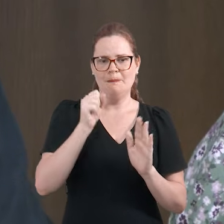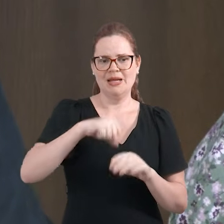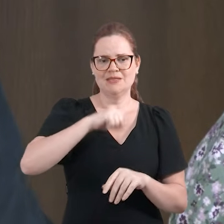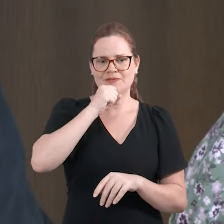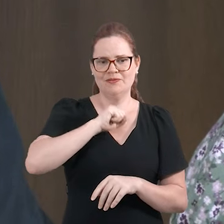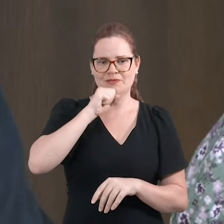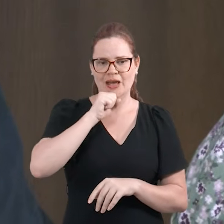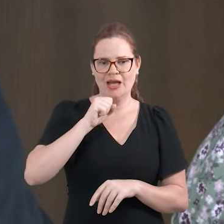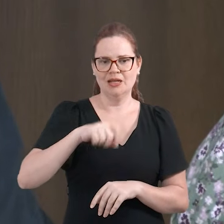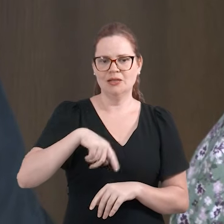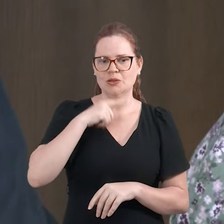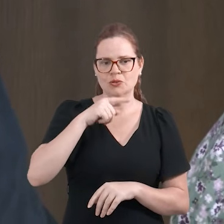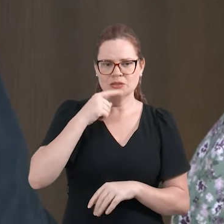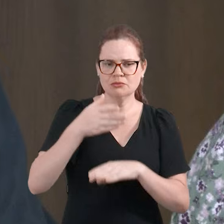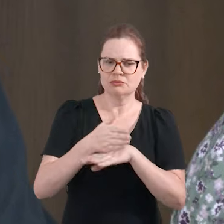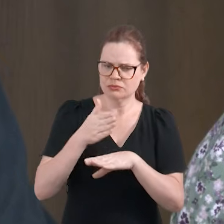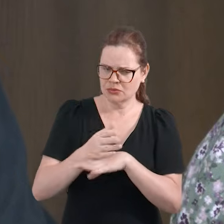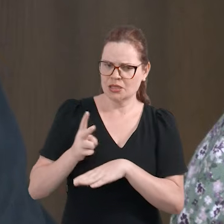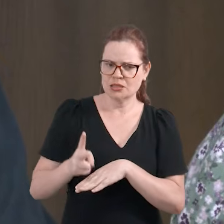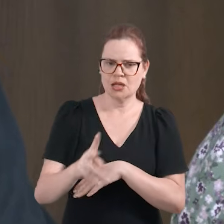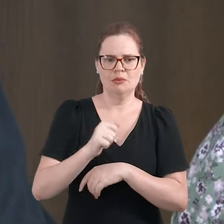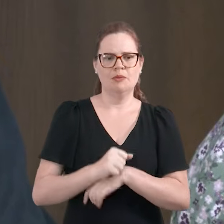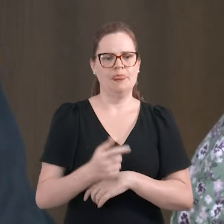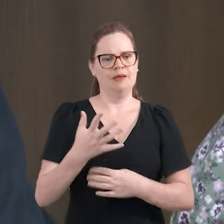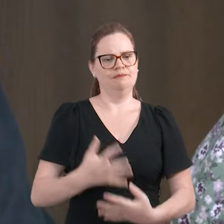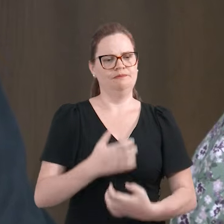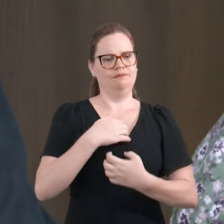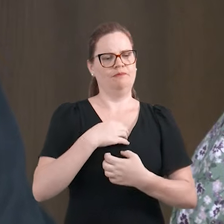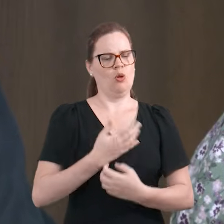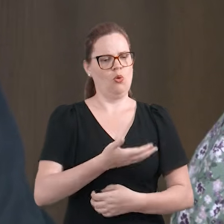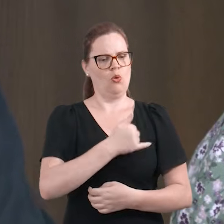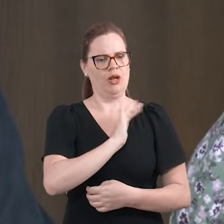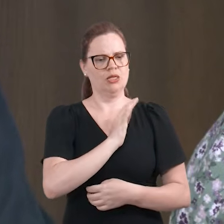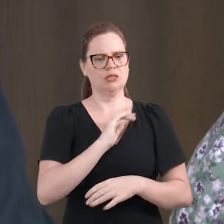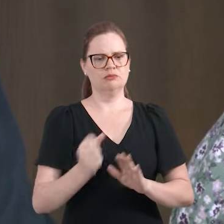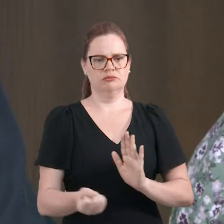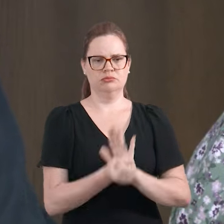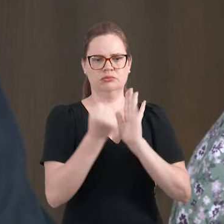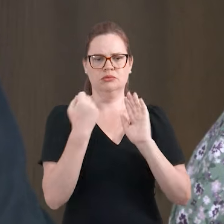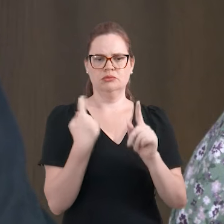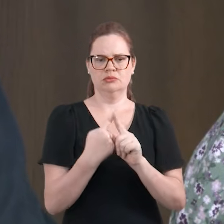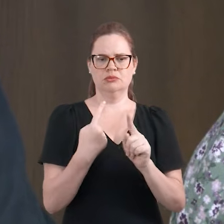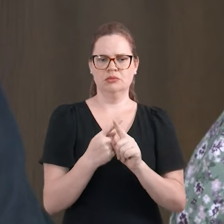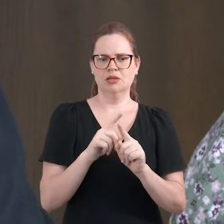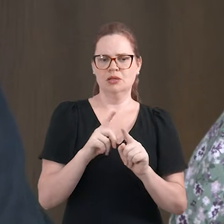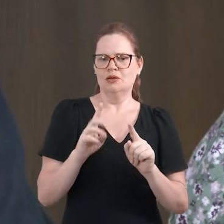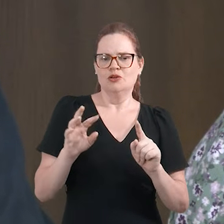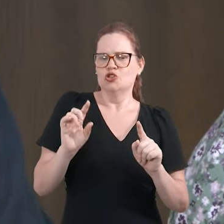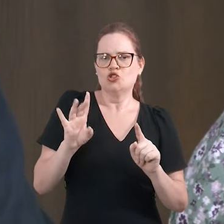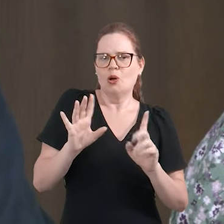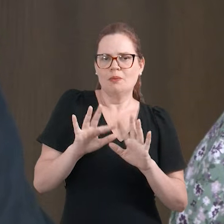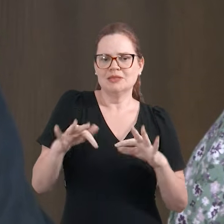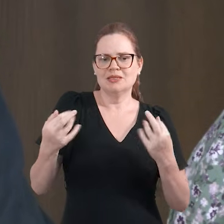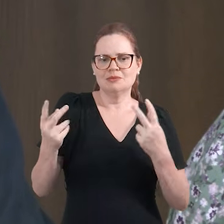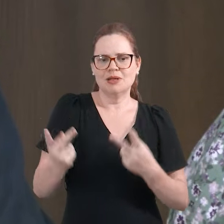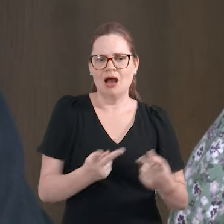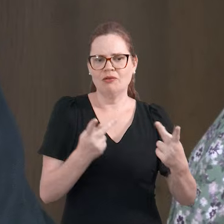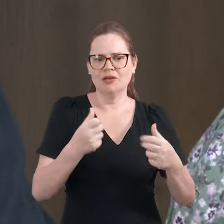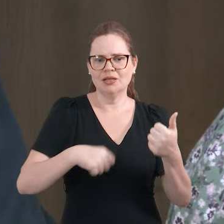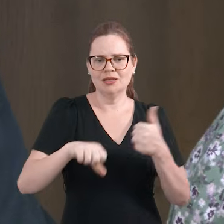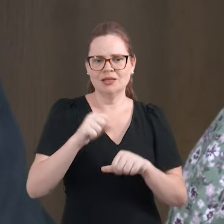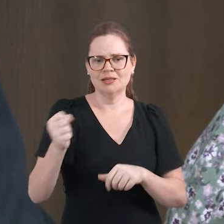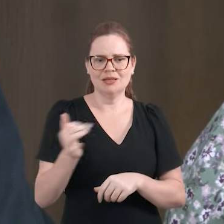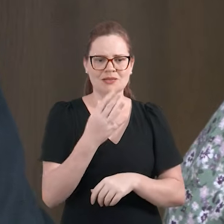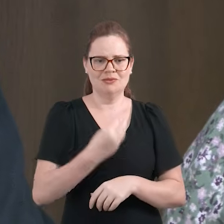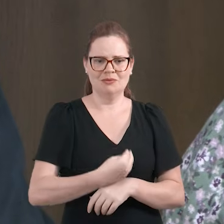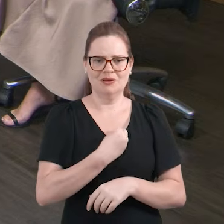ninguna condición ni discapacidad. Es algo que realmente me tocó mucho el corazón. Ver cómo simplemente una visita puede cambiar una vida. Glória a Deus.